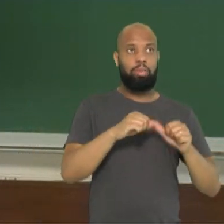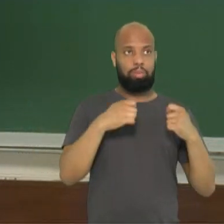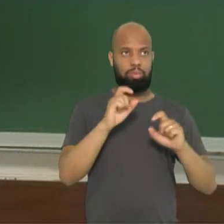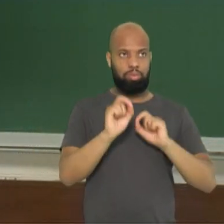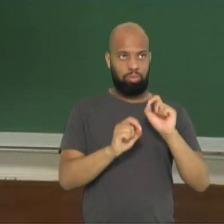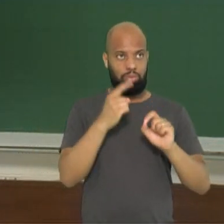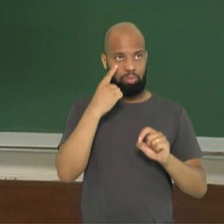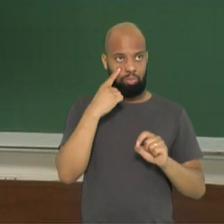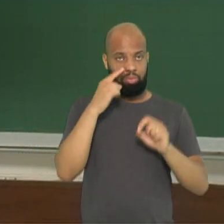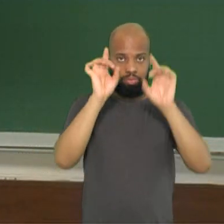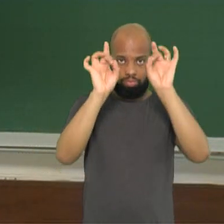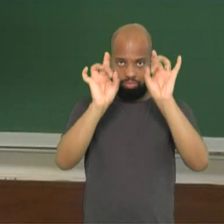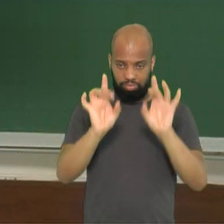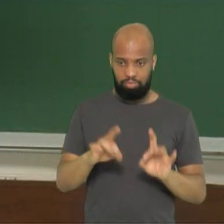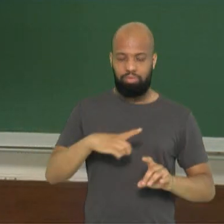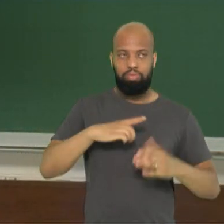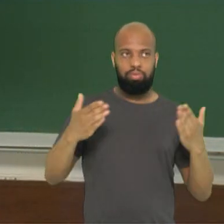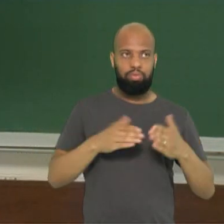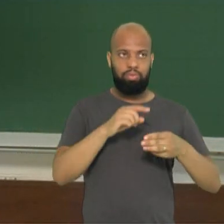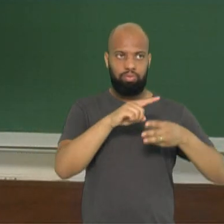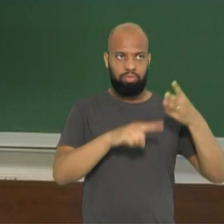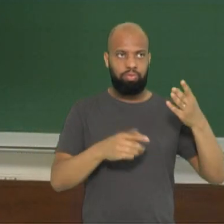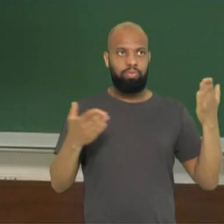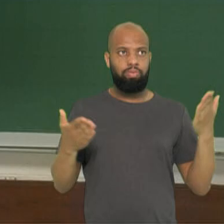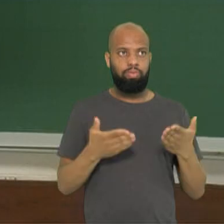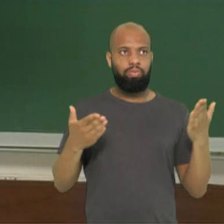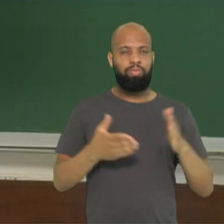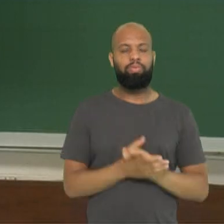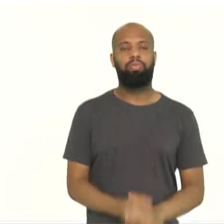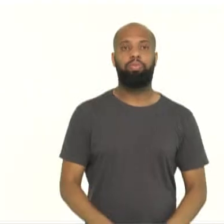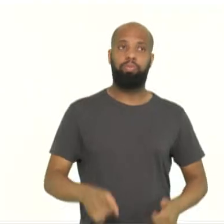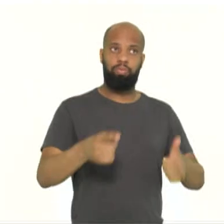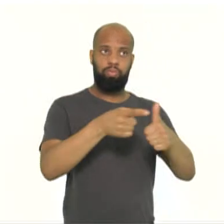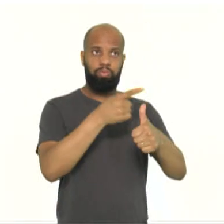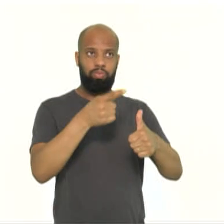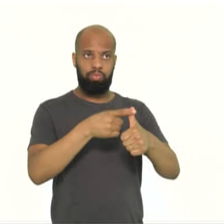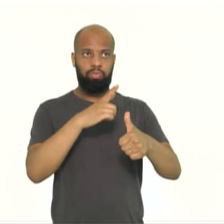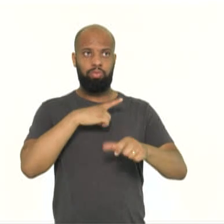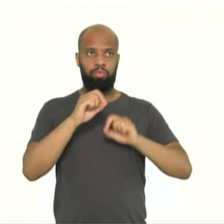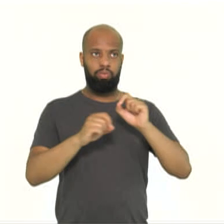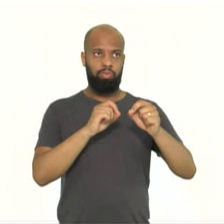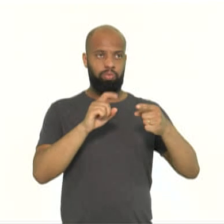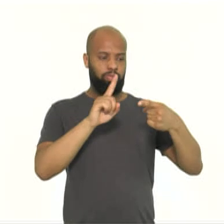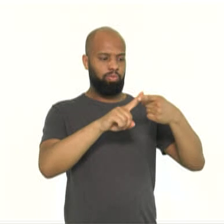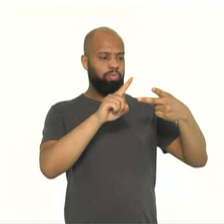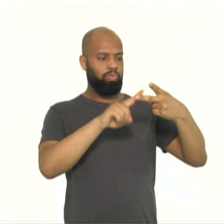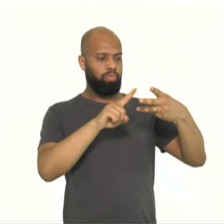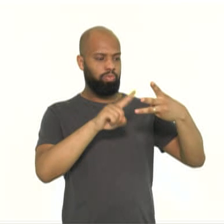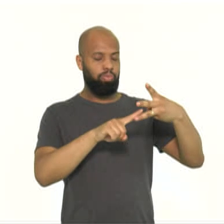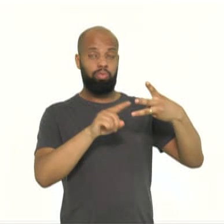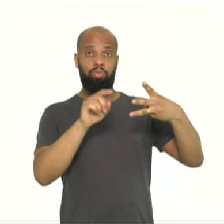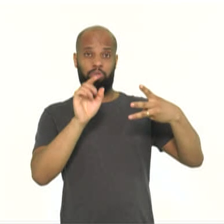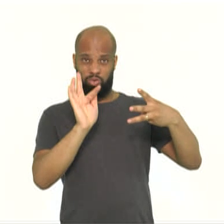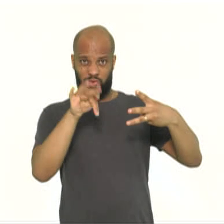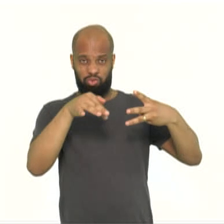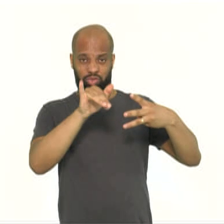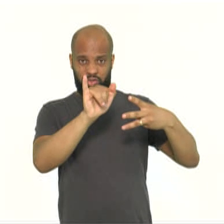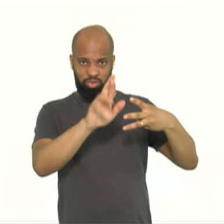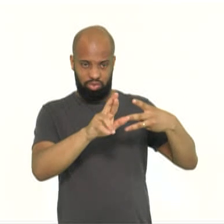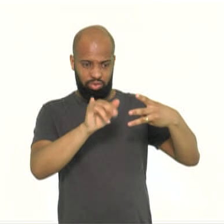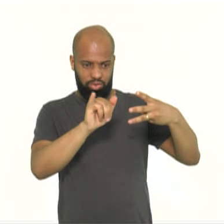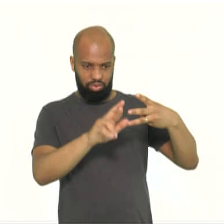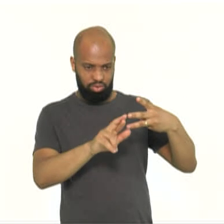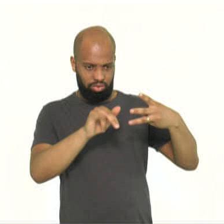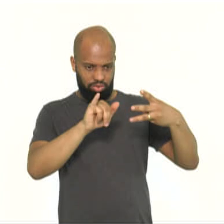observar cada um desses três aqui. Bien? Então, em primeiro lugar, os três terminam em ir. Você tirando